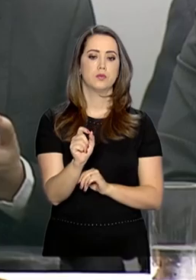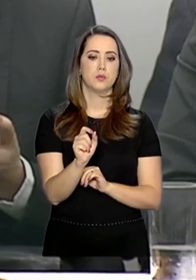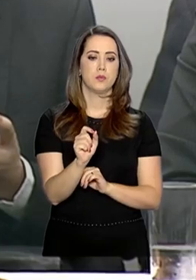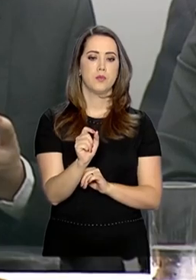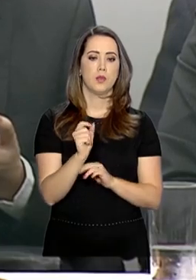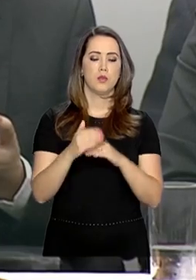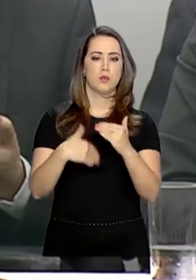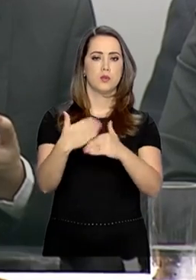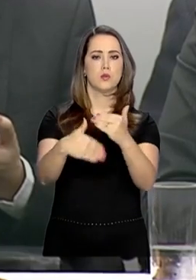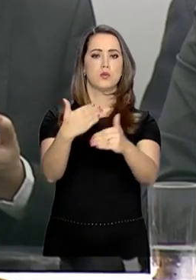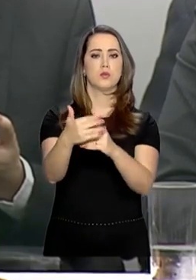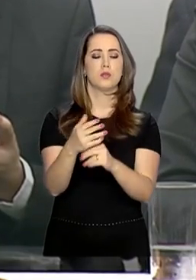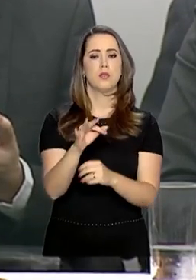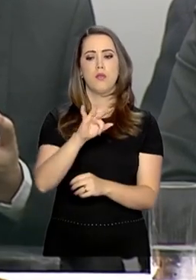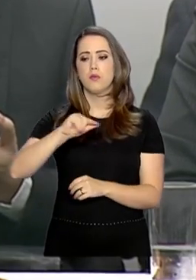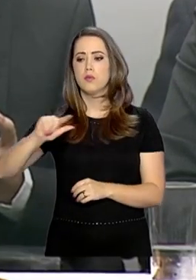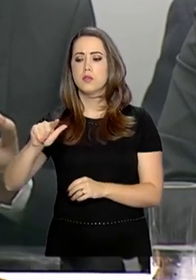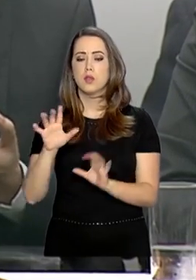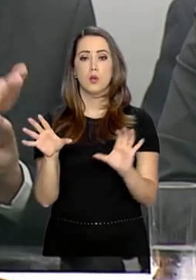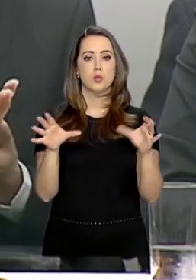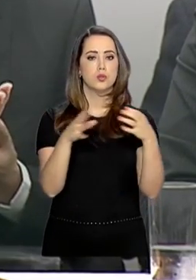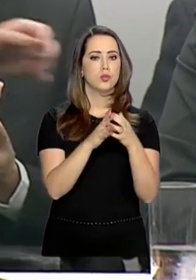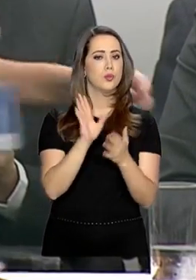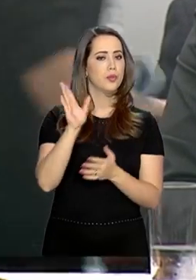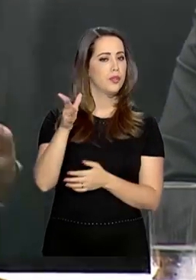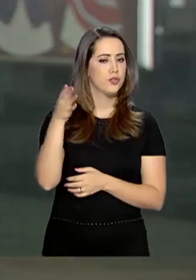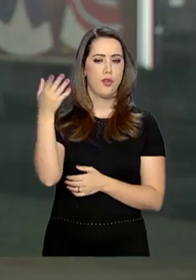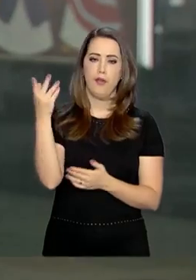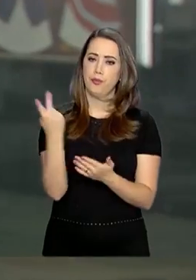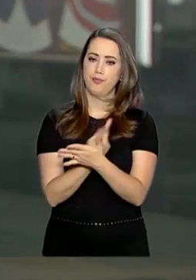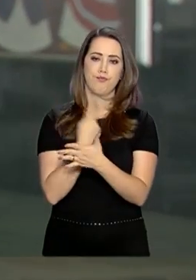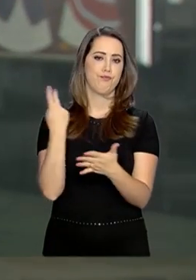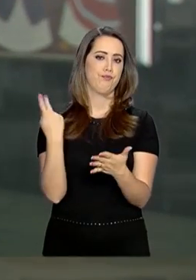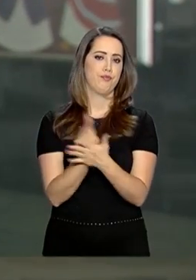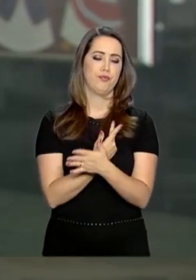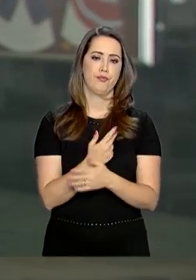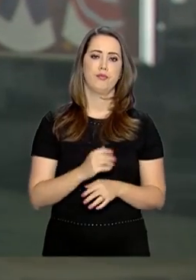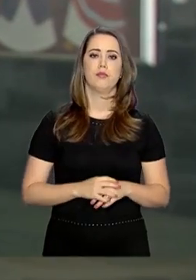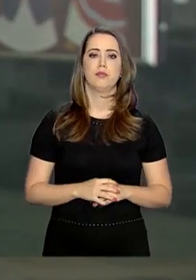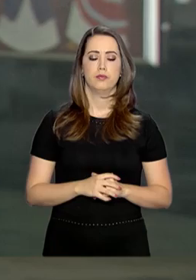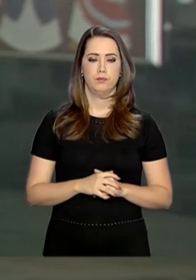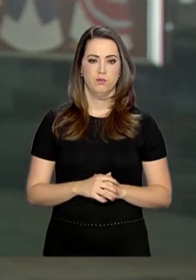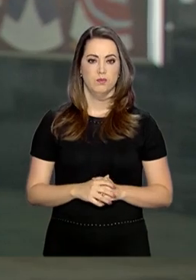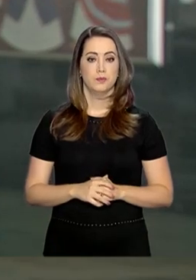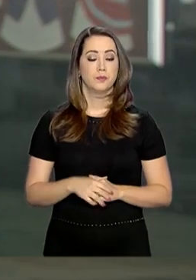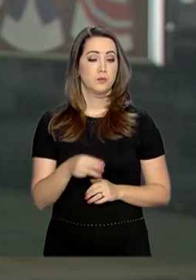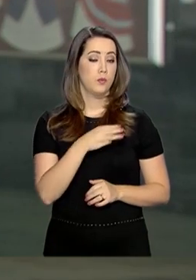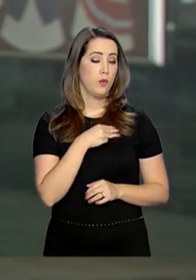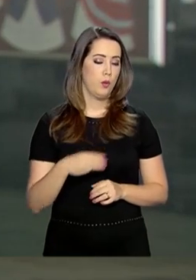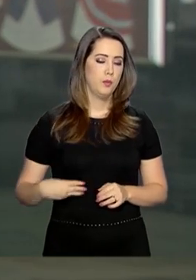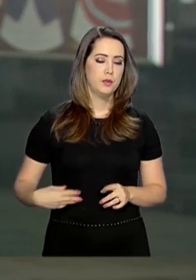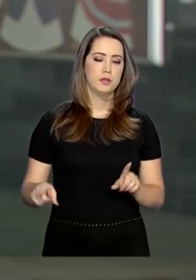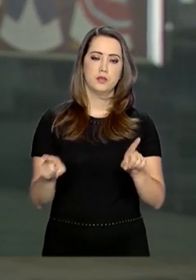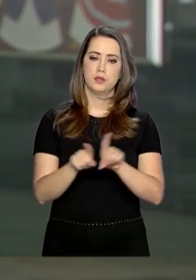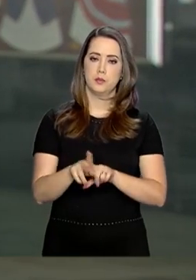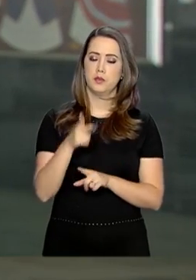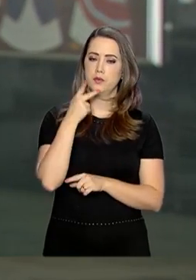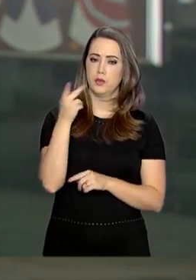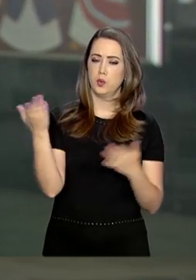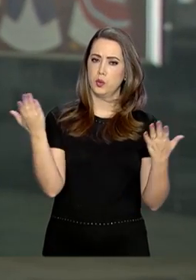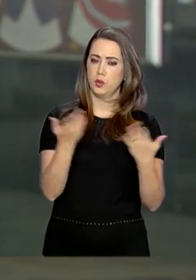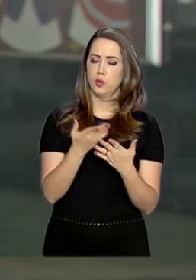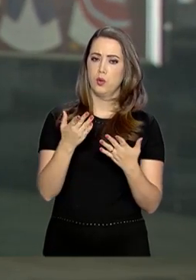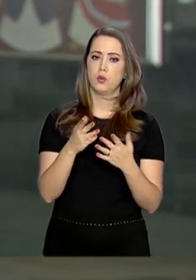a sustentabilidade fiscal de um regime que está condenado. O ministro Paulo Guedes também afirmou que a atual